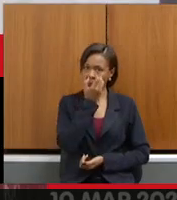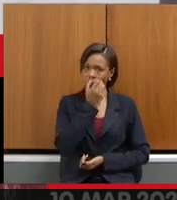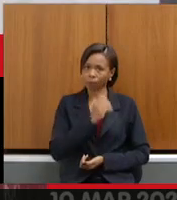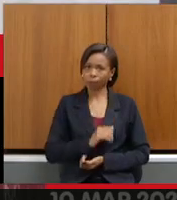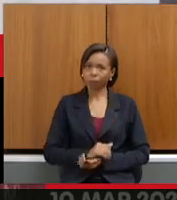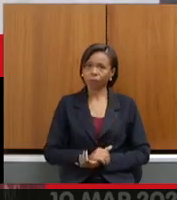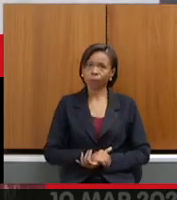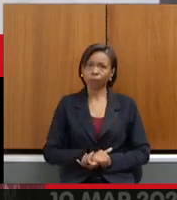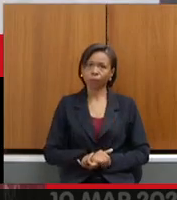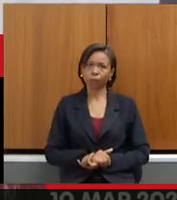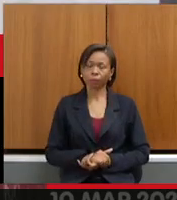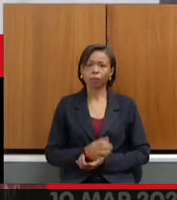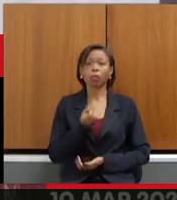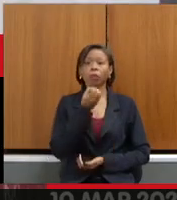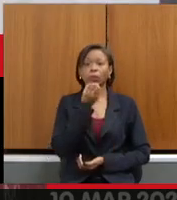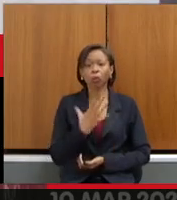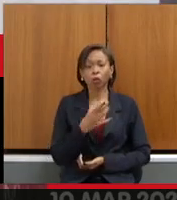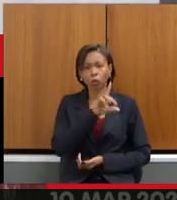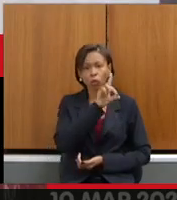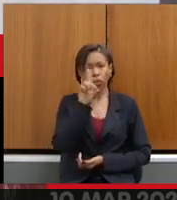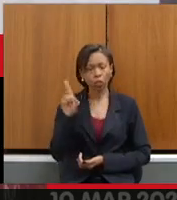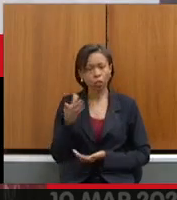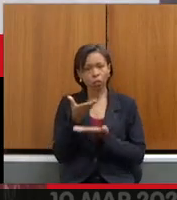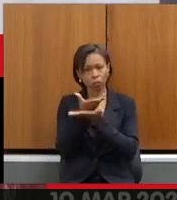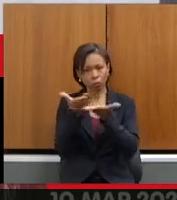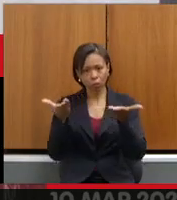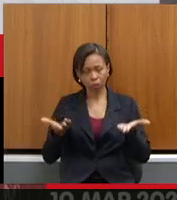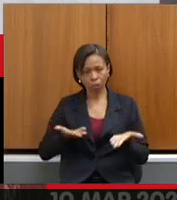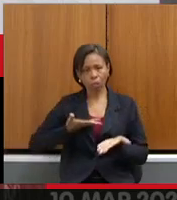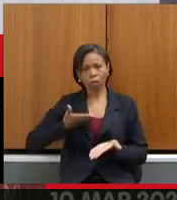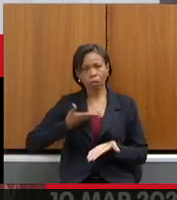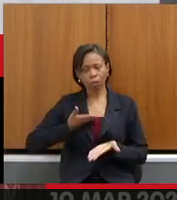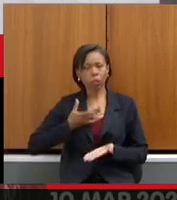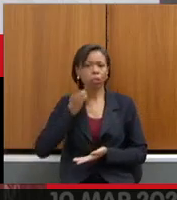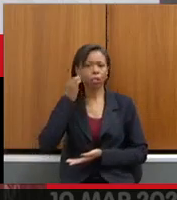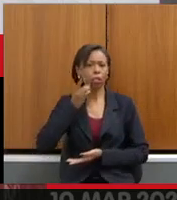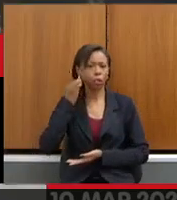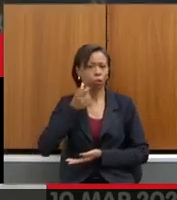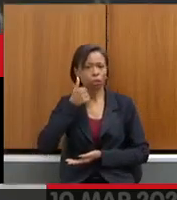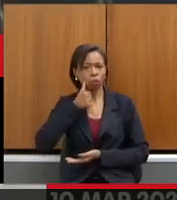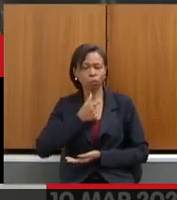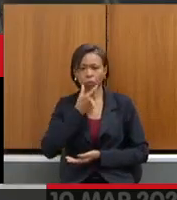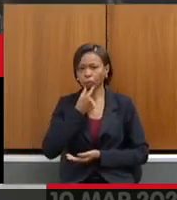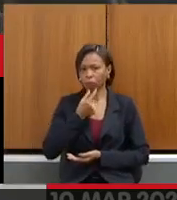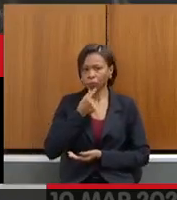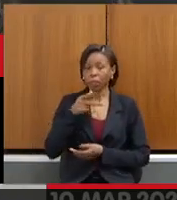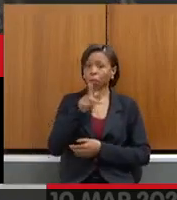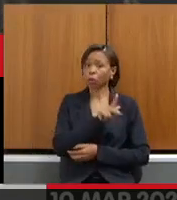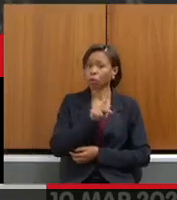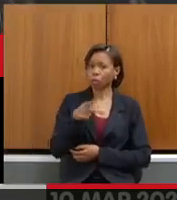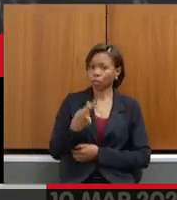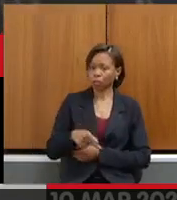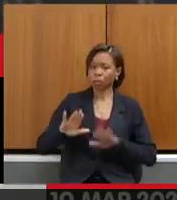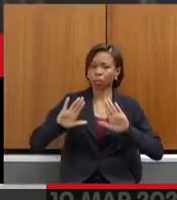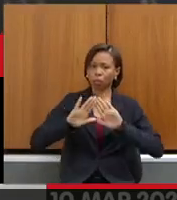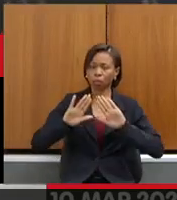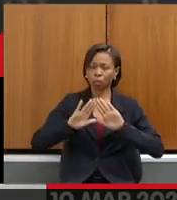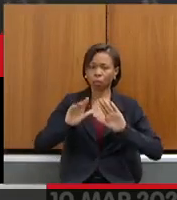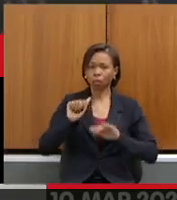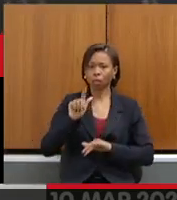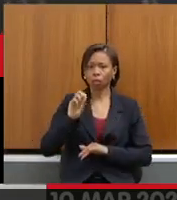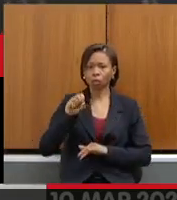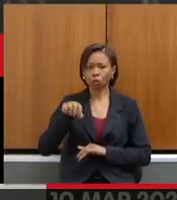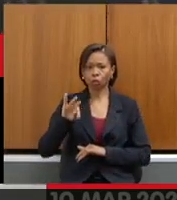é muito bom dia nobres colegas deputados e deputadas Presidente desta casa Deputado Agostinho